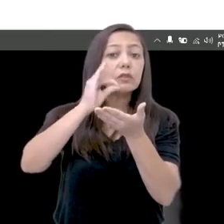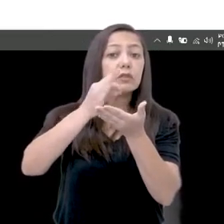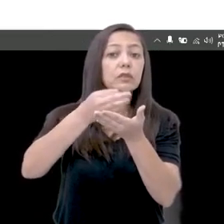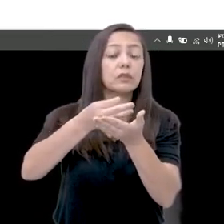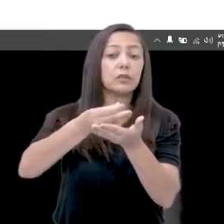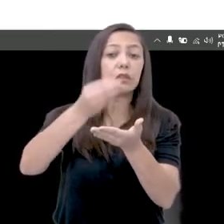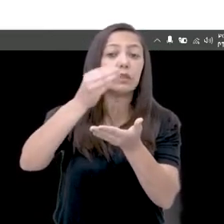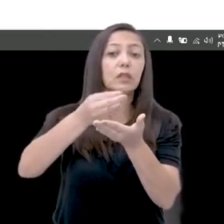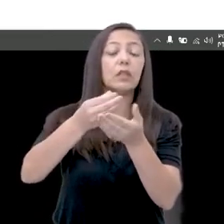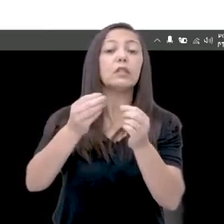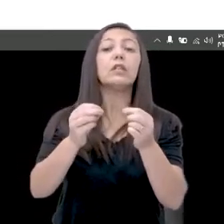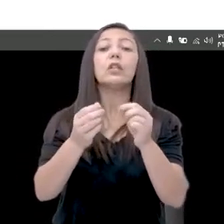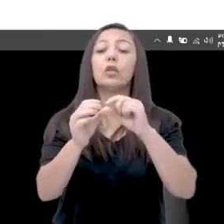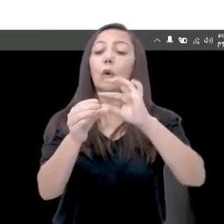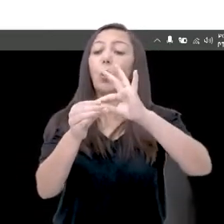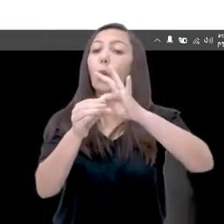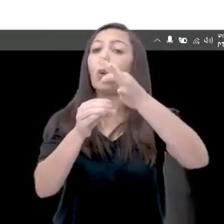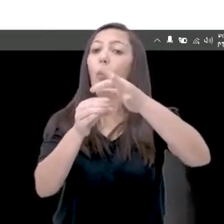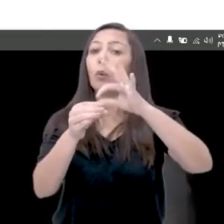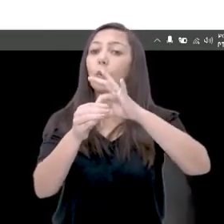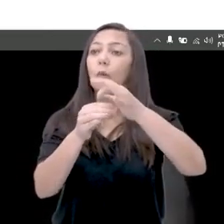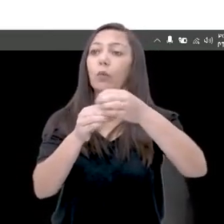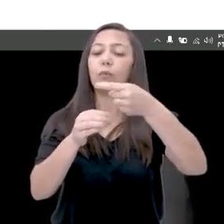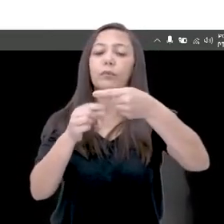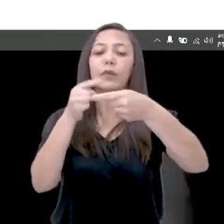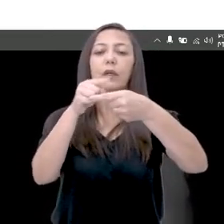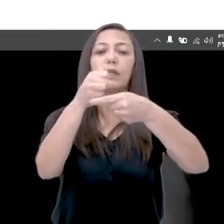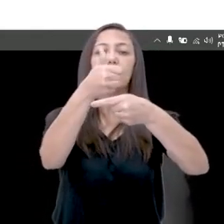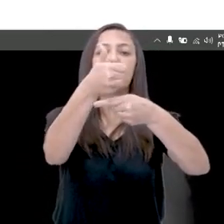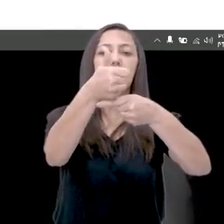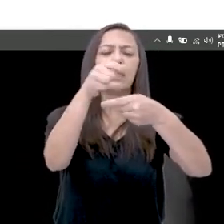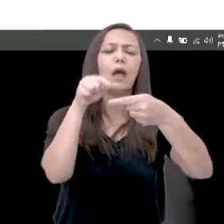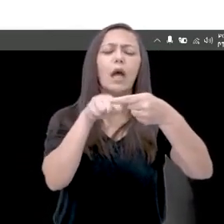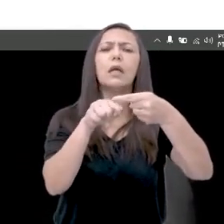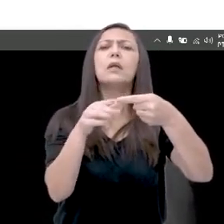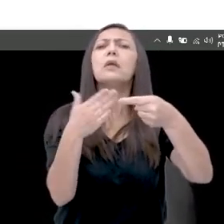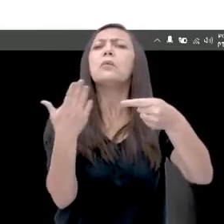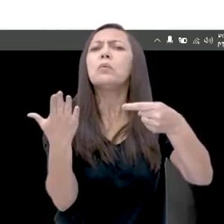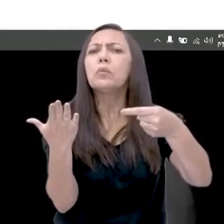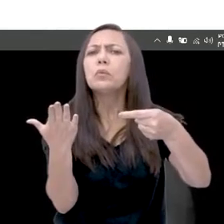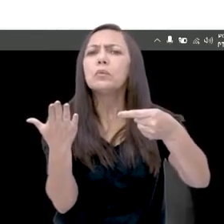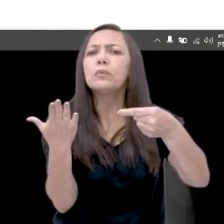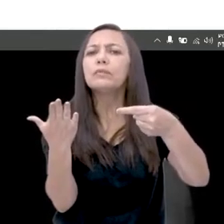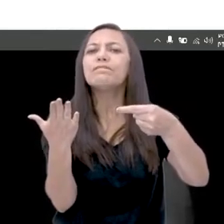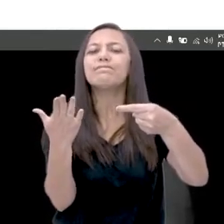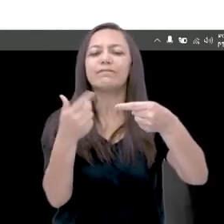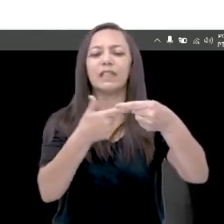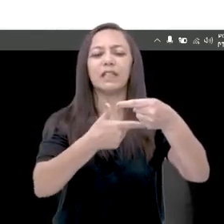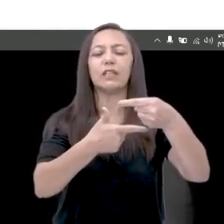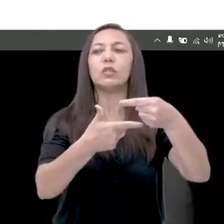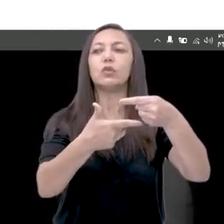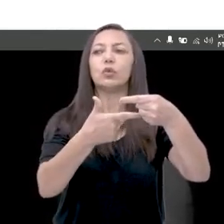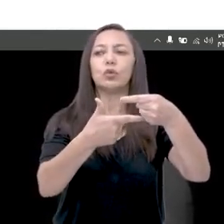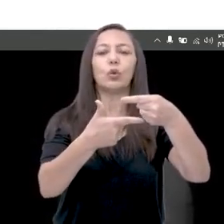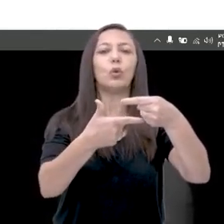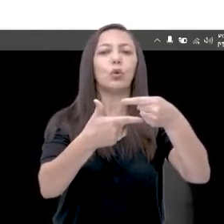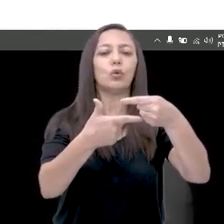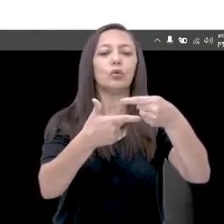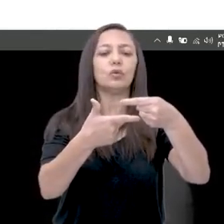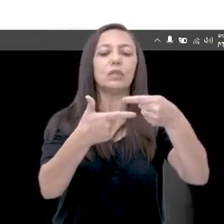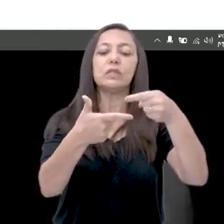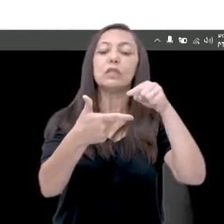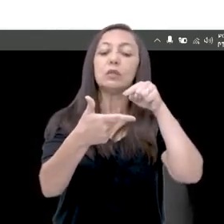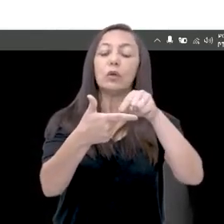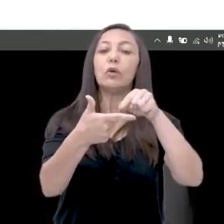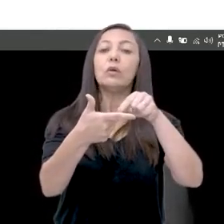iogurte. Ele vem primeiro, então vai ser o meu numerador. E o denominador da fração representa o segundo